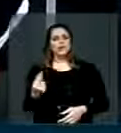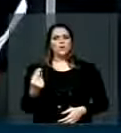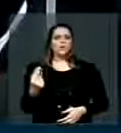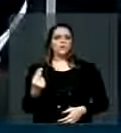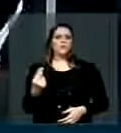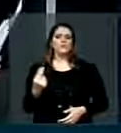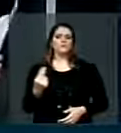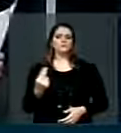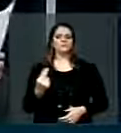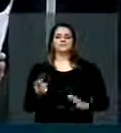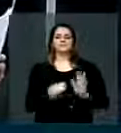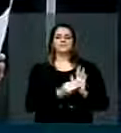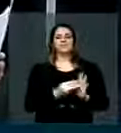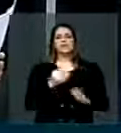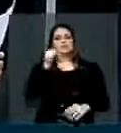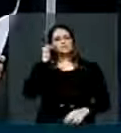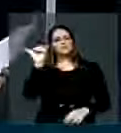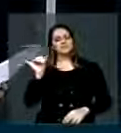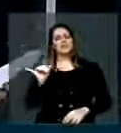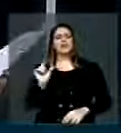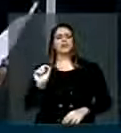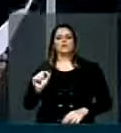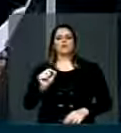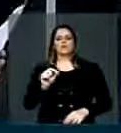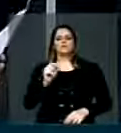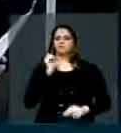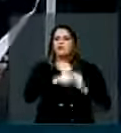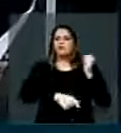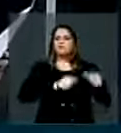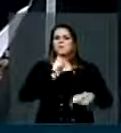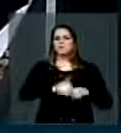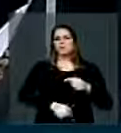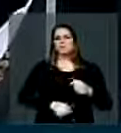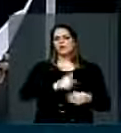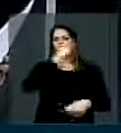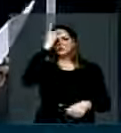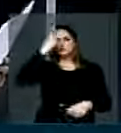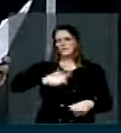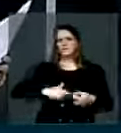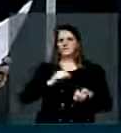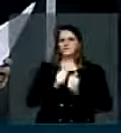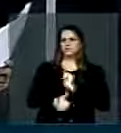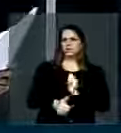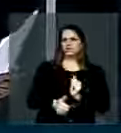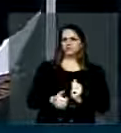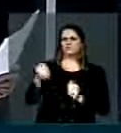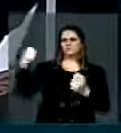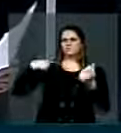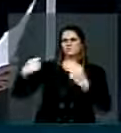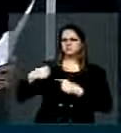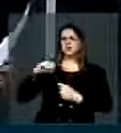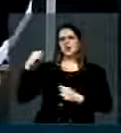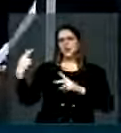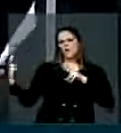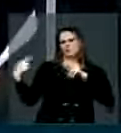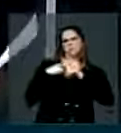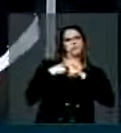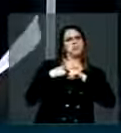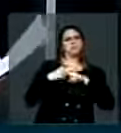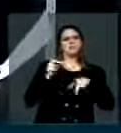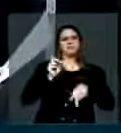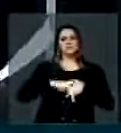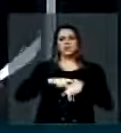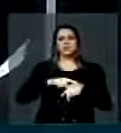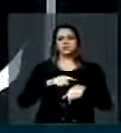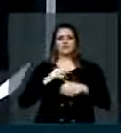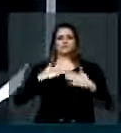de assédio moral a jogadores de futebol, bem como as graves ameaças e mesmo agressões físicas aos atletas em